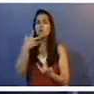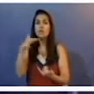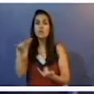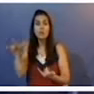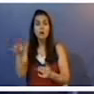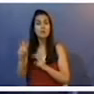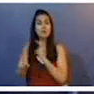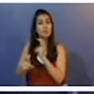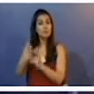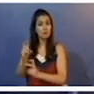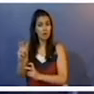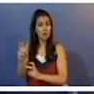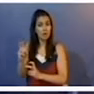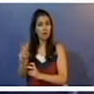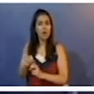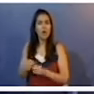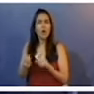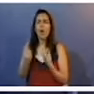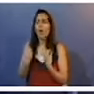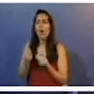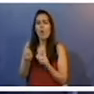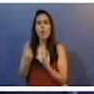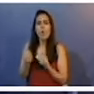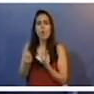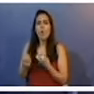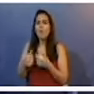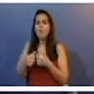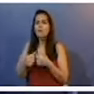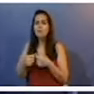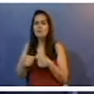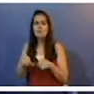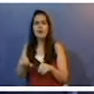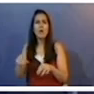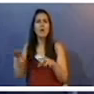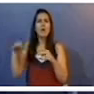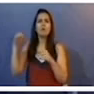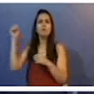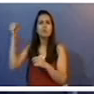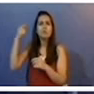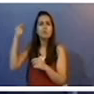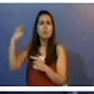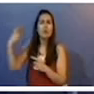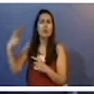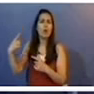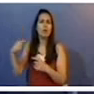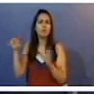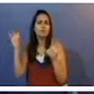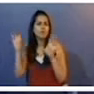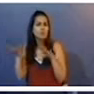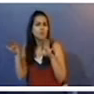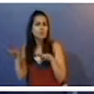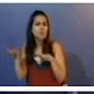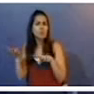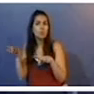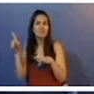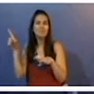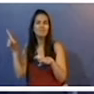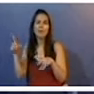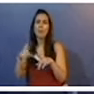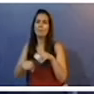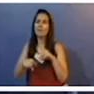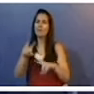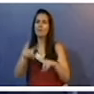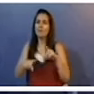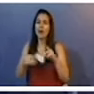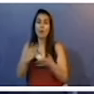diversões. Como eles estão à mercê do tempo e das condições climáticas, esse material ele não resistiu, ele